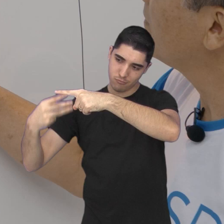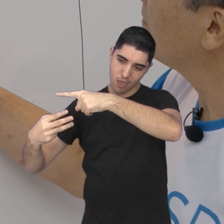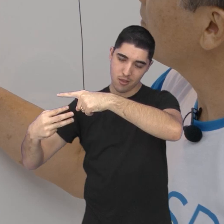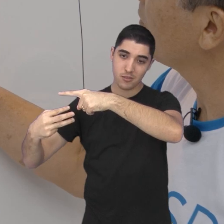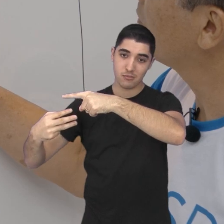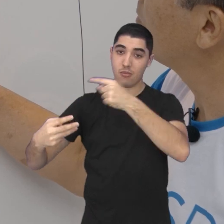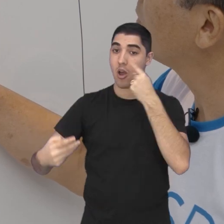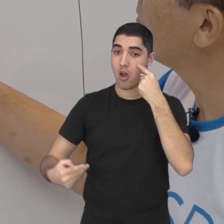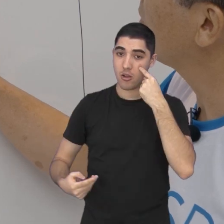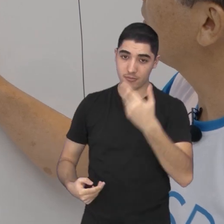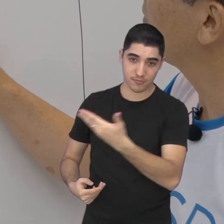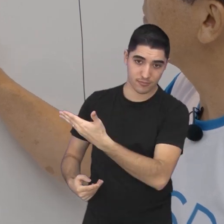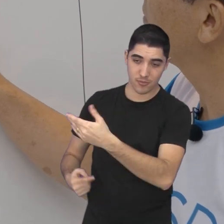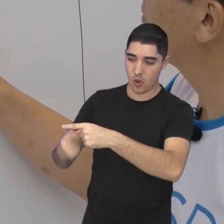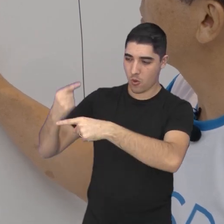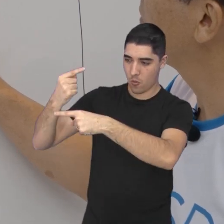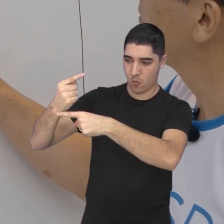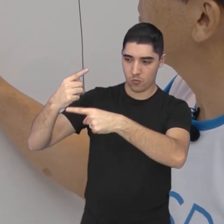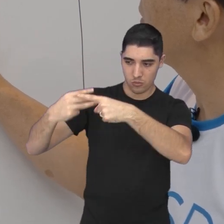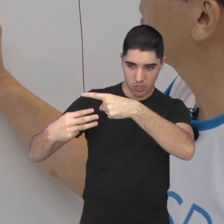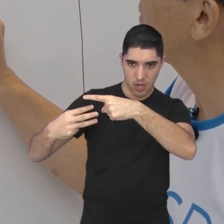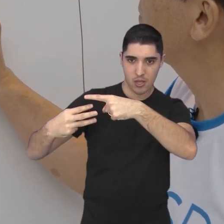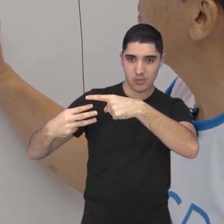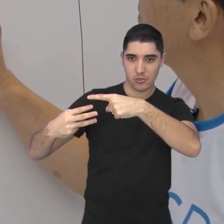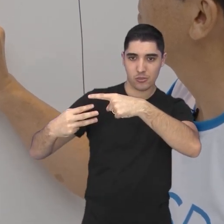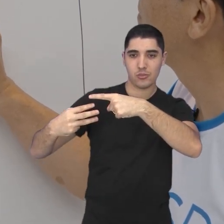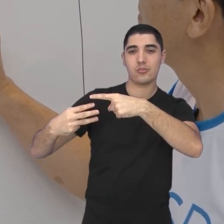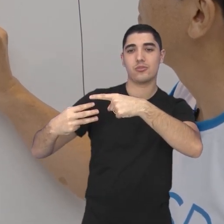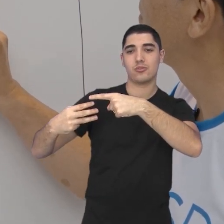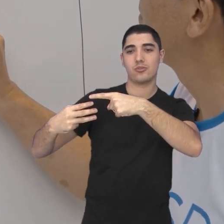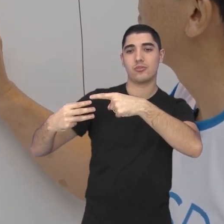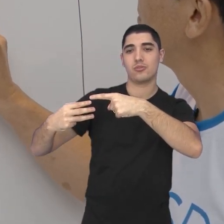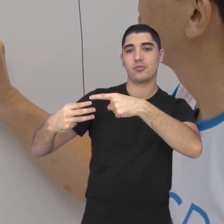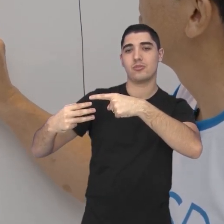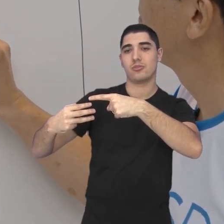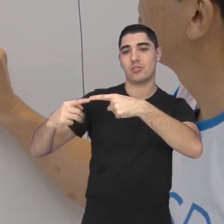Ok? Então, sobrou o quê? Sobrou 1/3